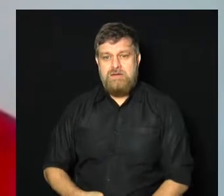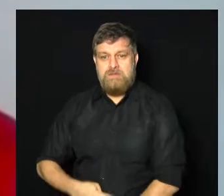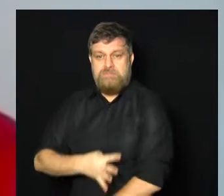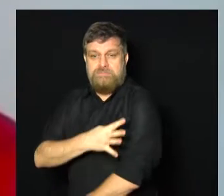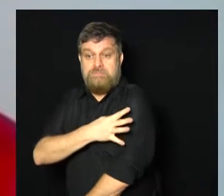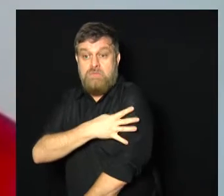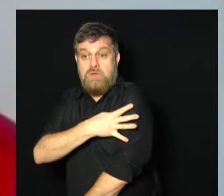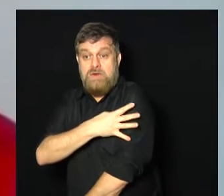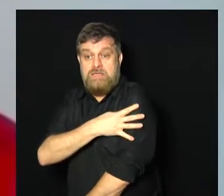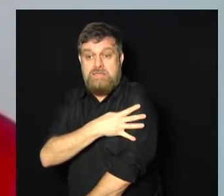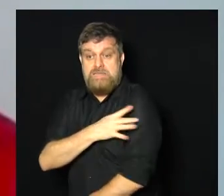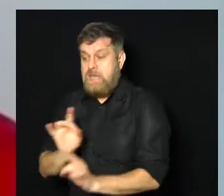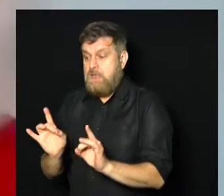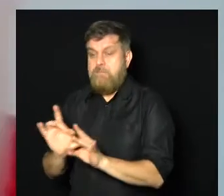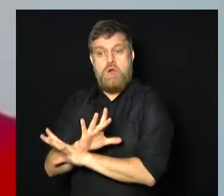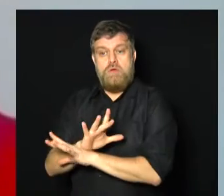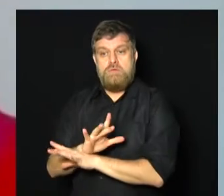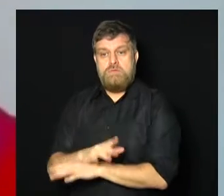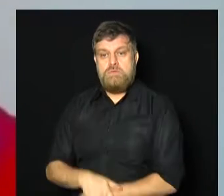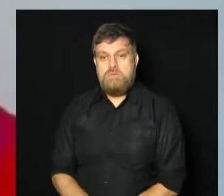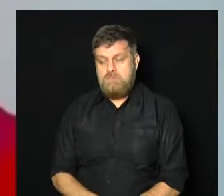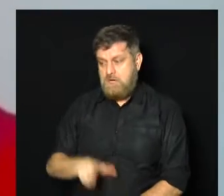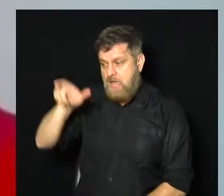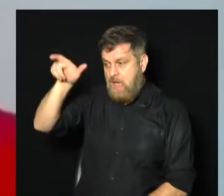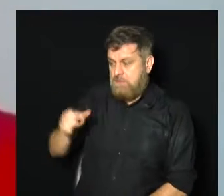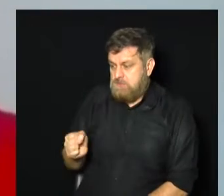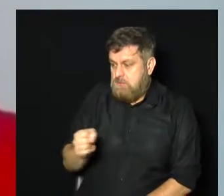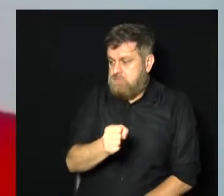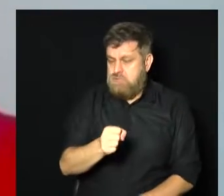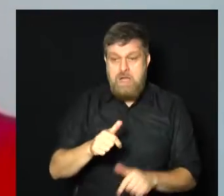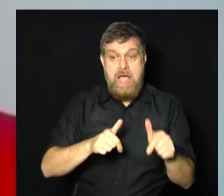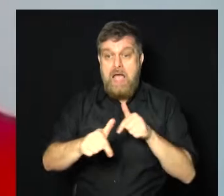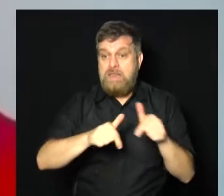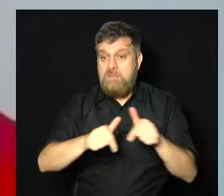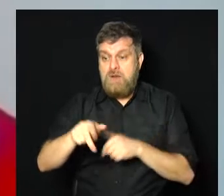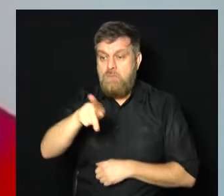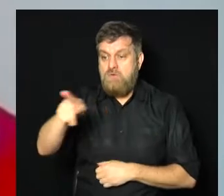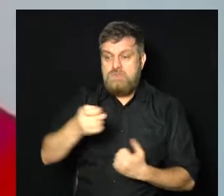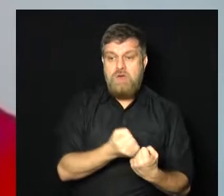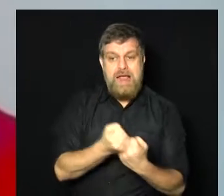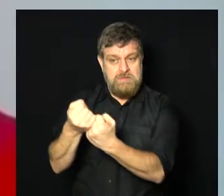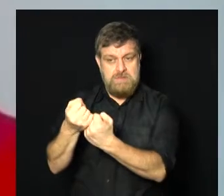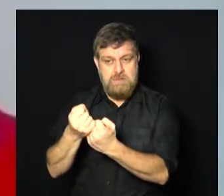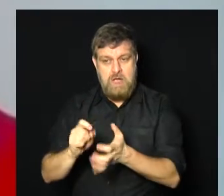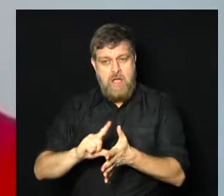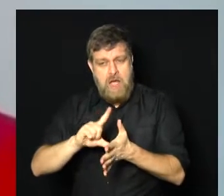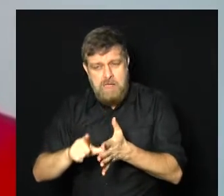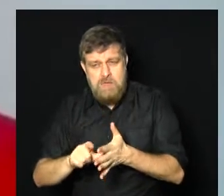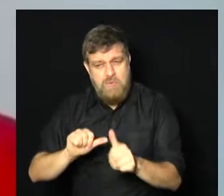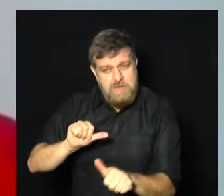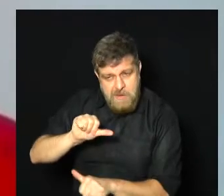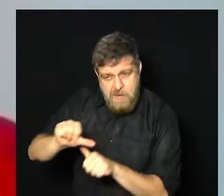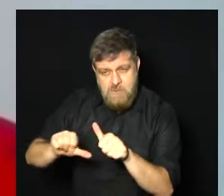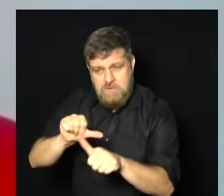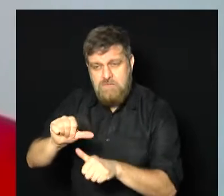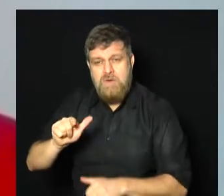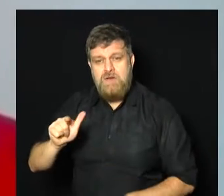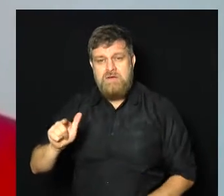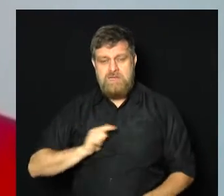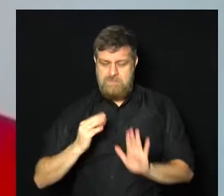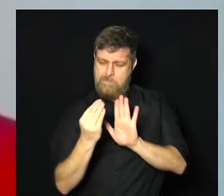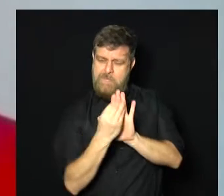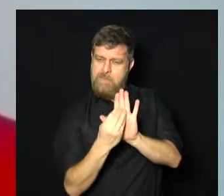completa para exercer o cargo de auxiliar, né? Depois vieram, com algumas mudanças,